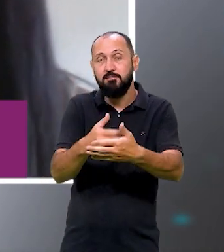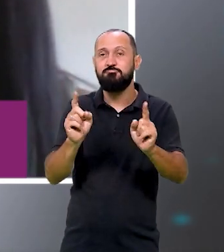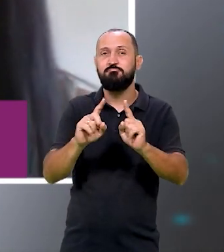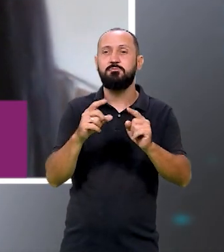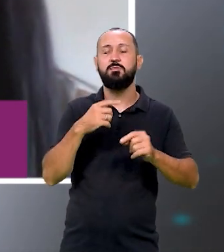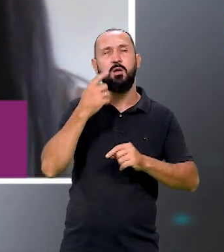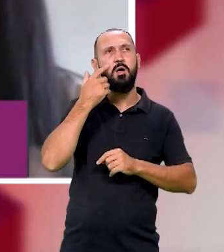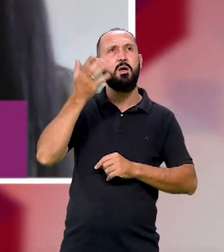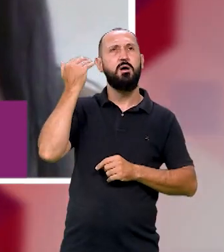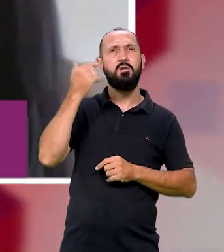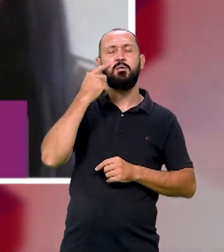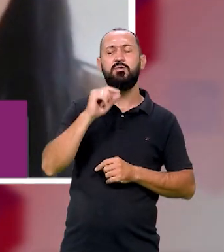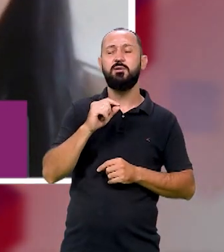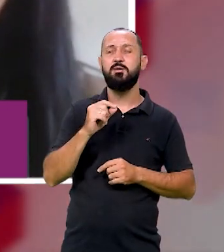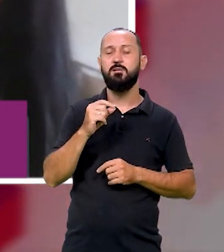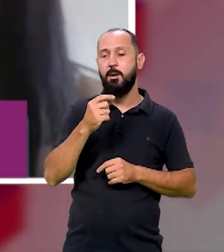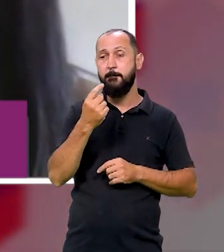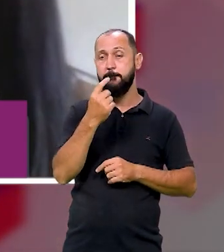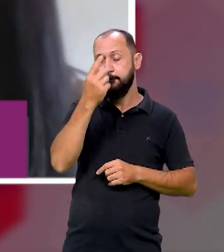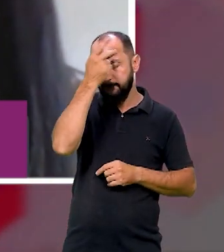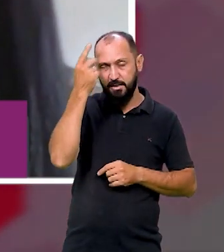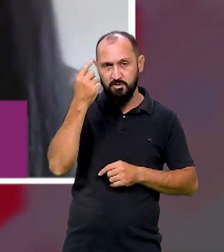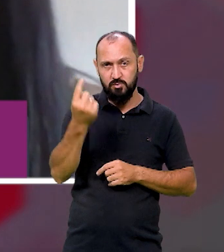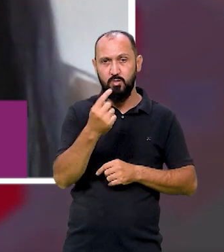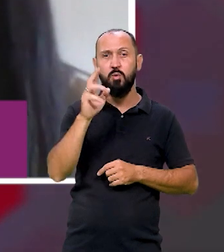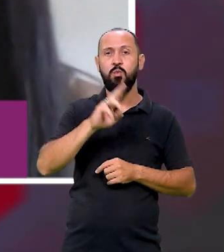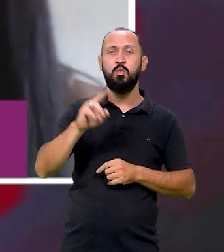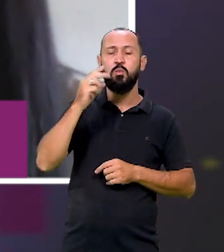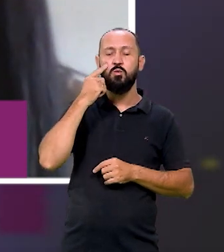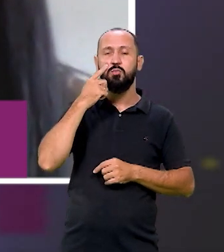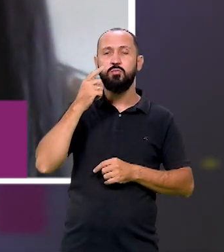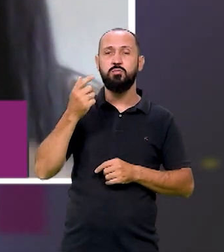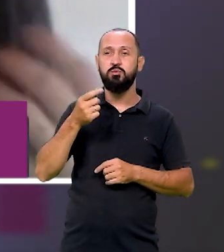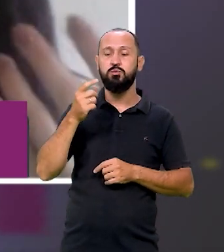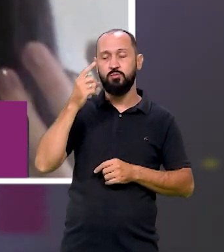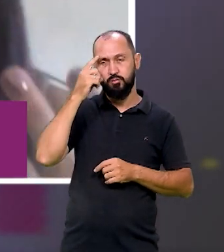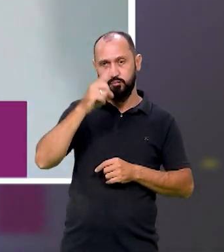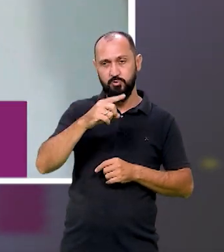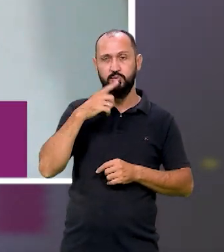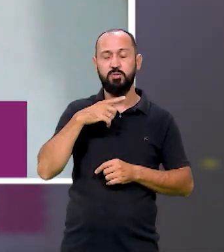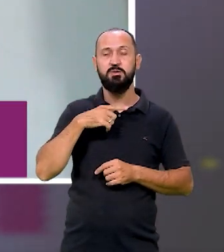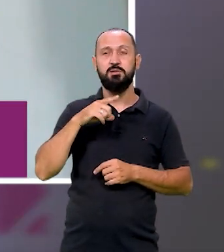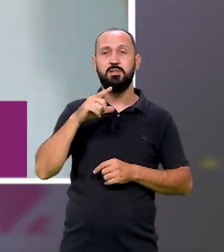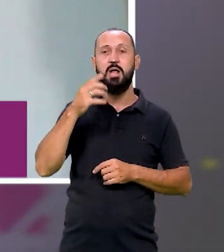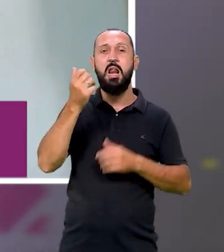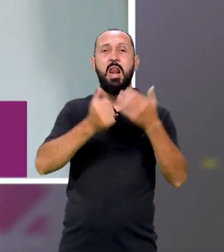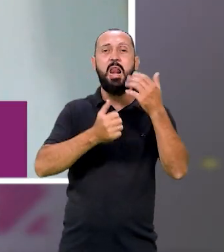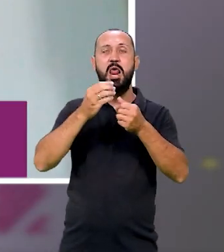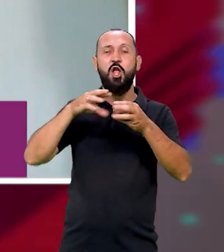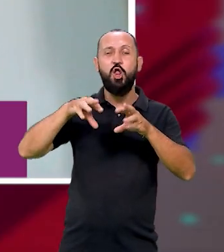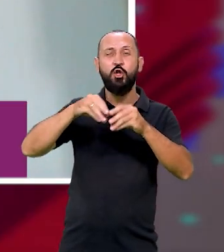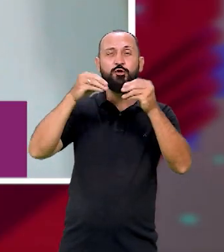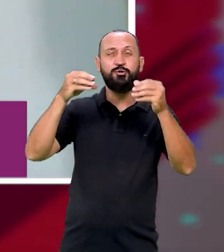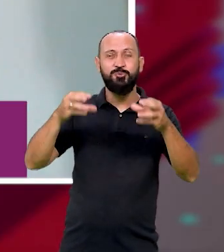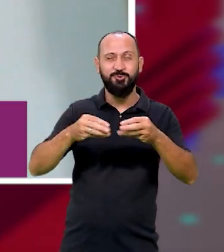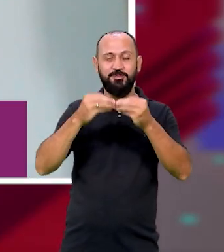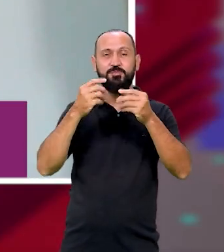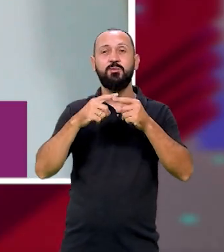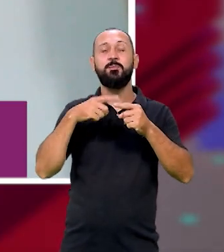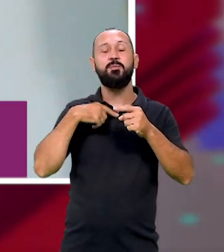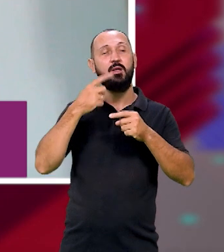fica ansioso, fica na expectativa. Isso já tem uma alteração até da parte digestiva também, né? É muito comum as pessoas terem